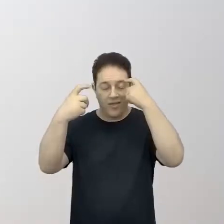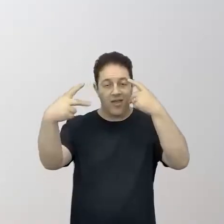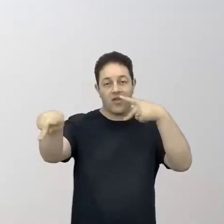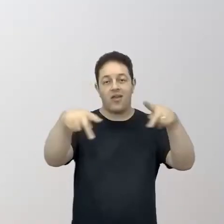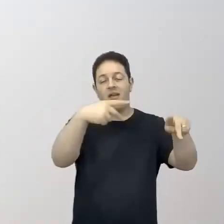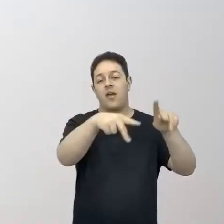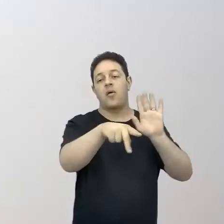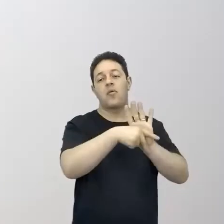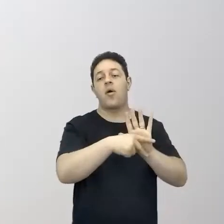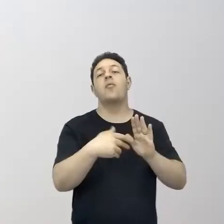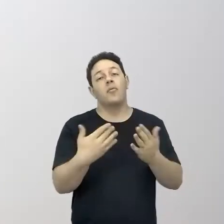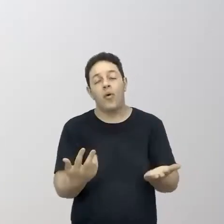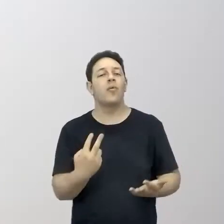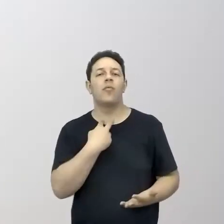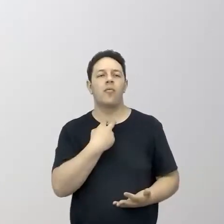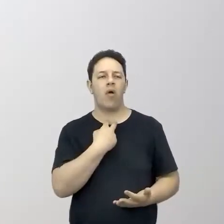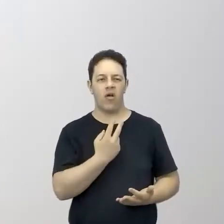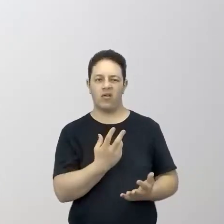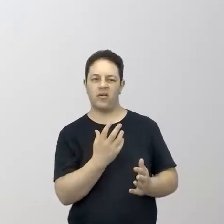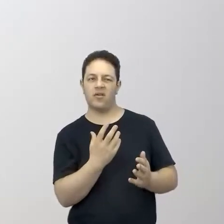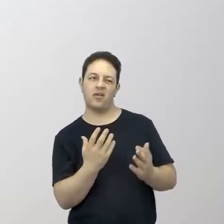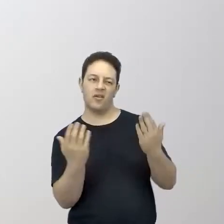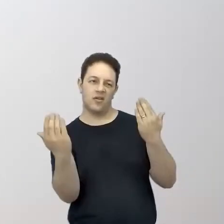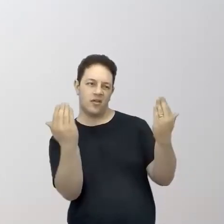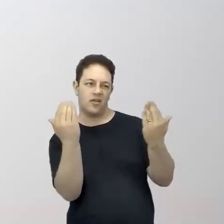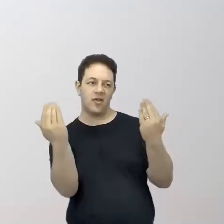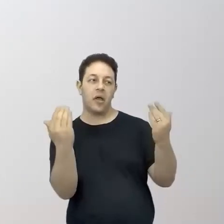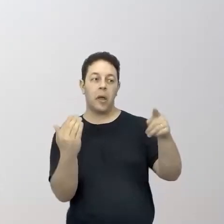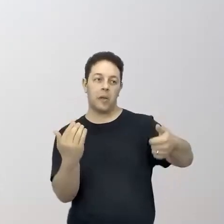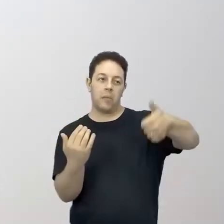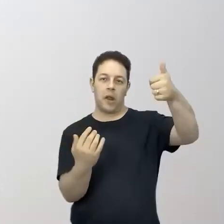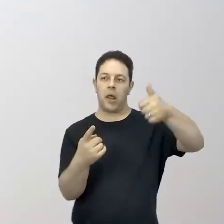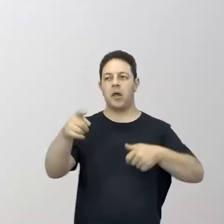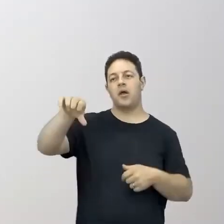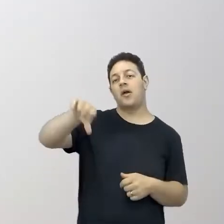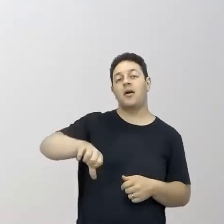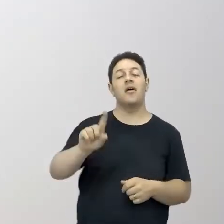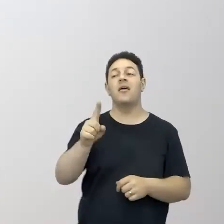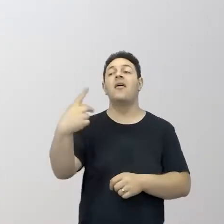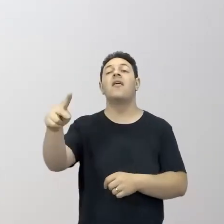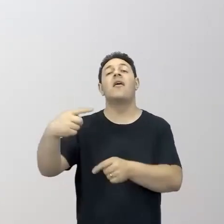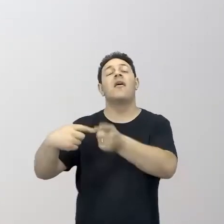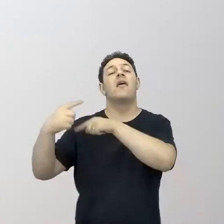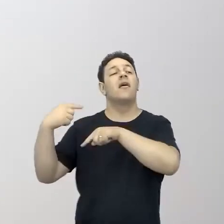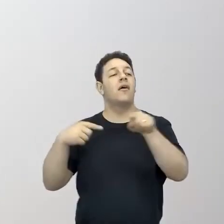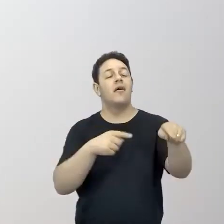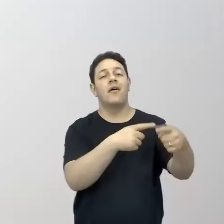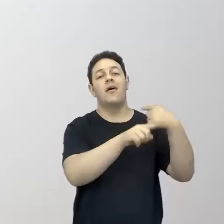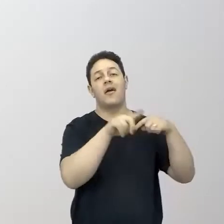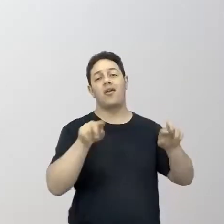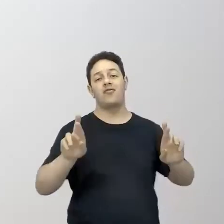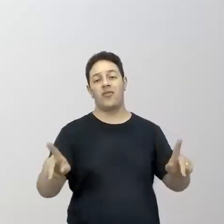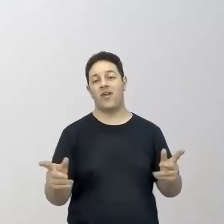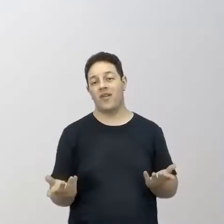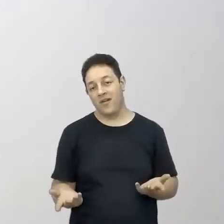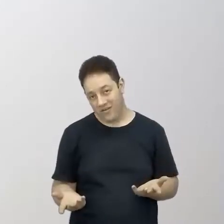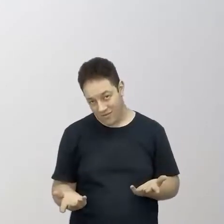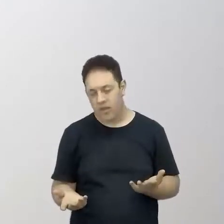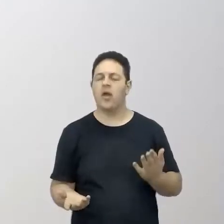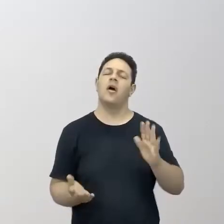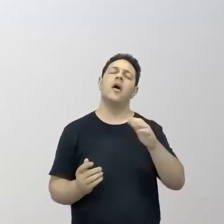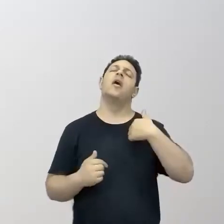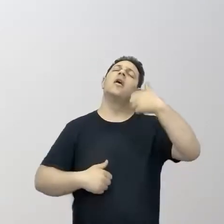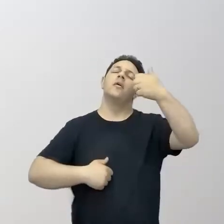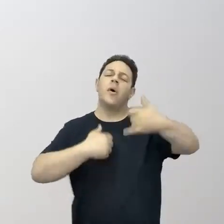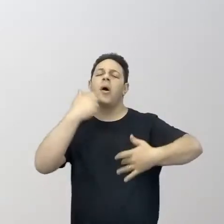que a gente não pode medir, comparar essas tradições umas com as outras. Então eu falei tudo isso para